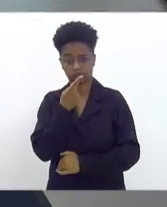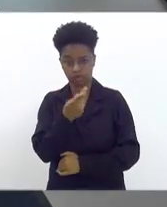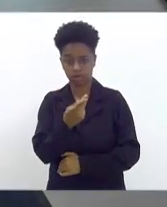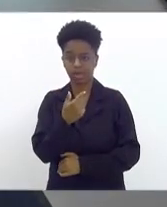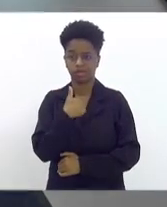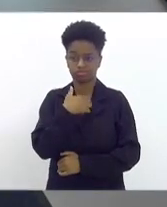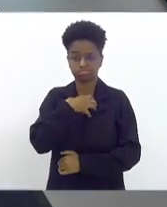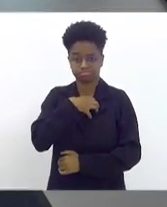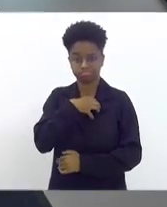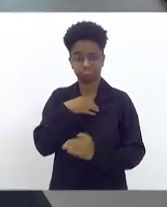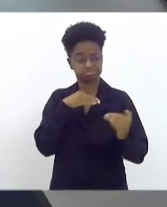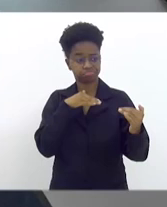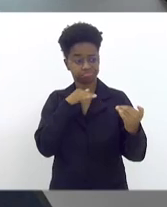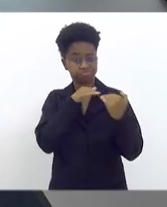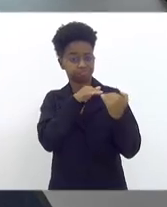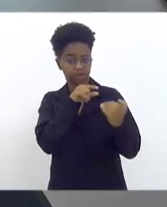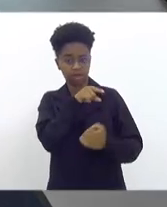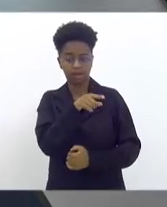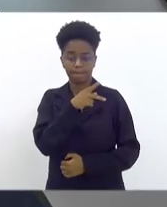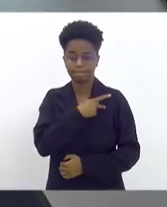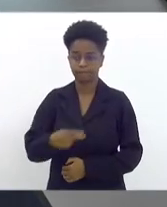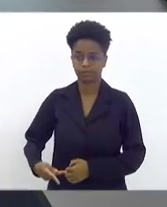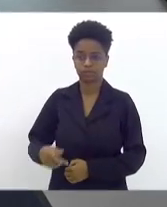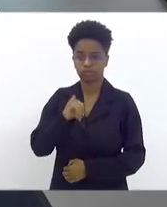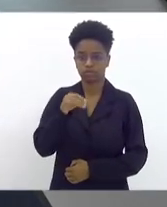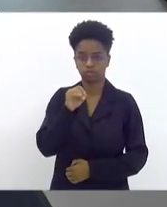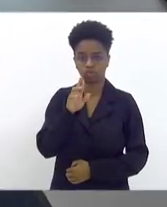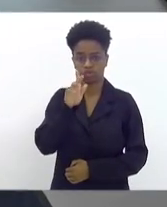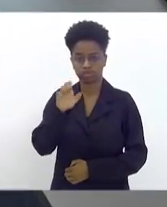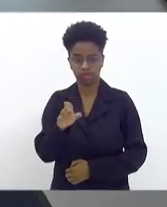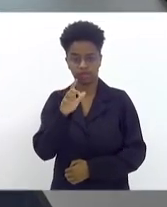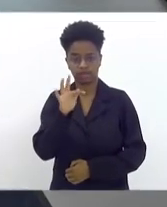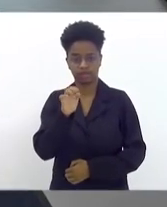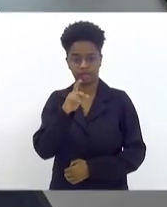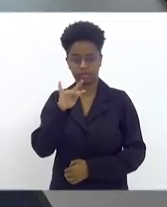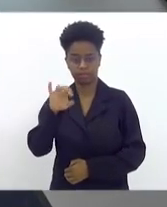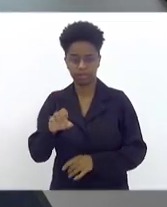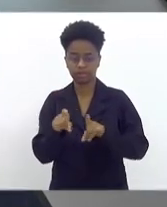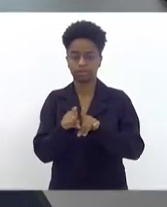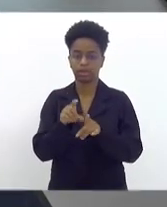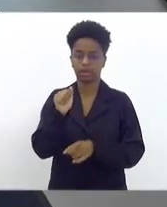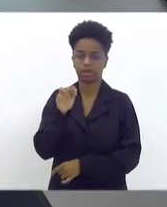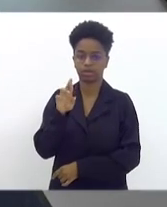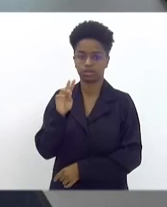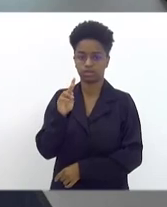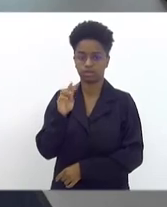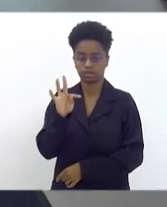representado pela fala do presidente, deputado Jorge Felipe, pelo querido Arthur Monteiro,